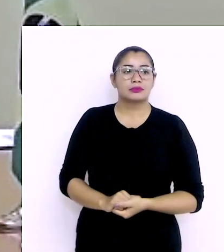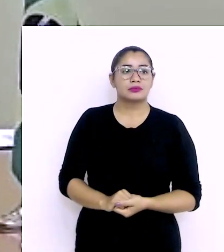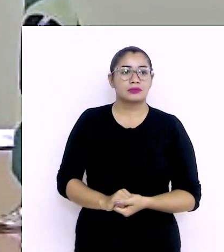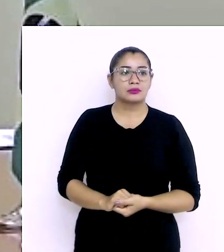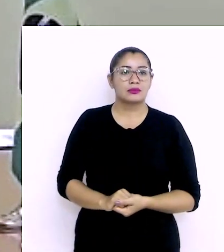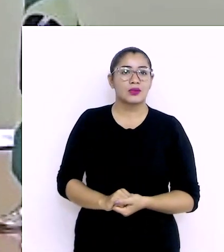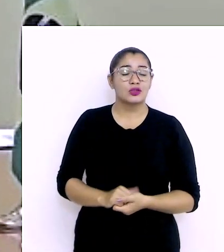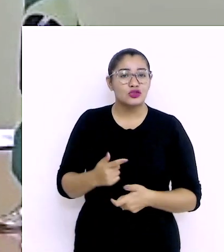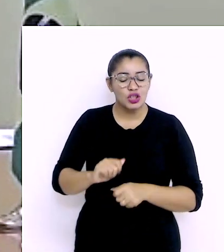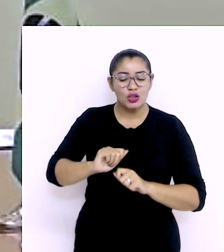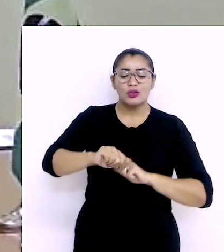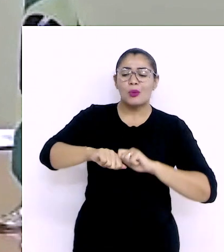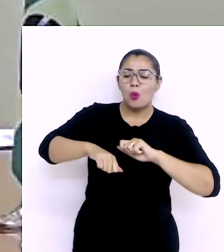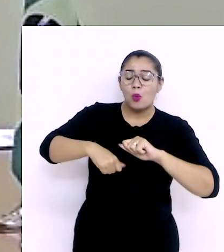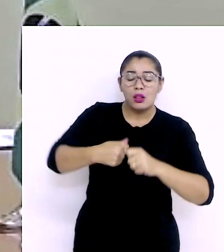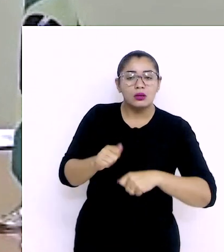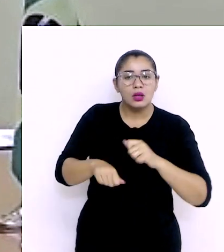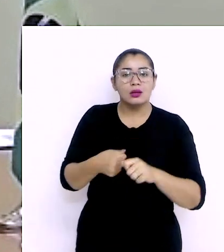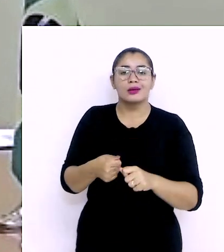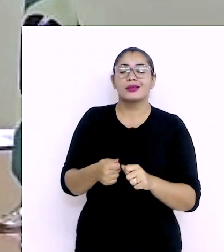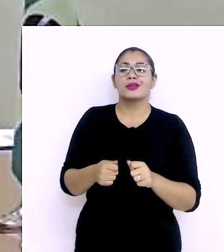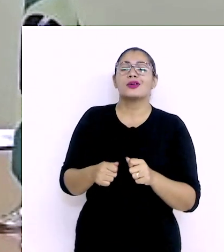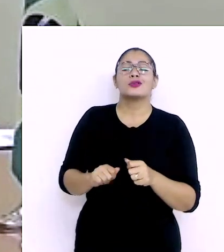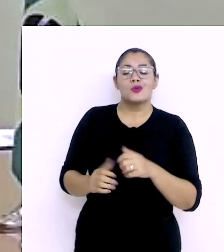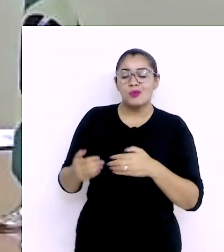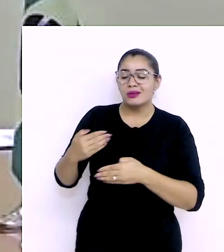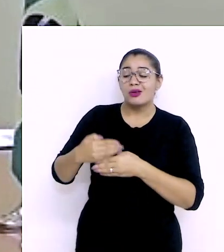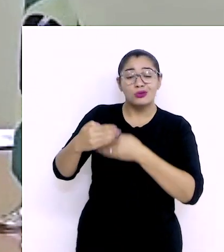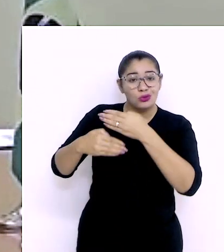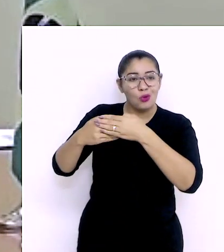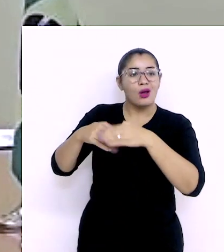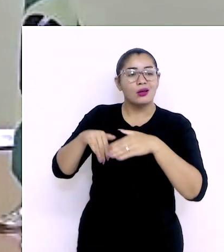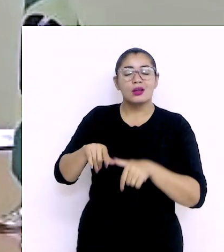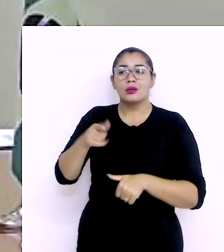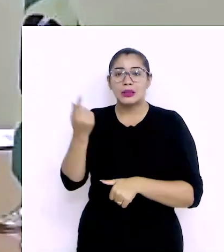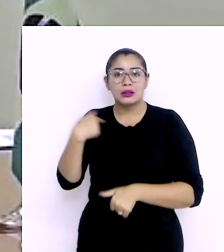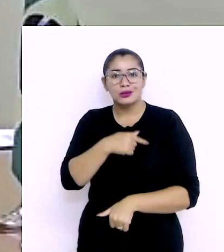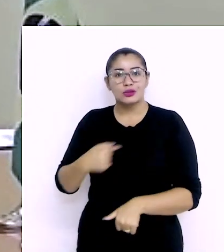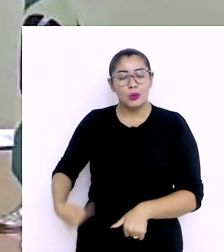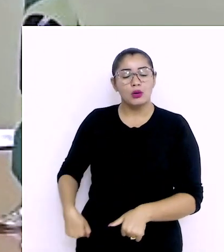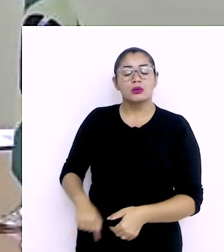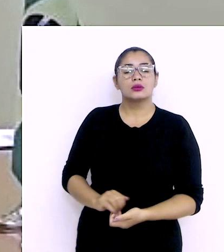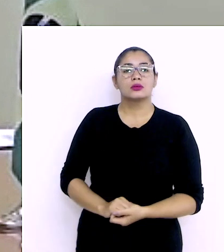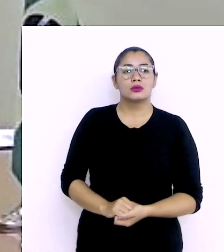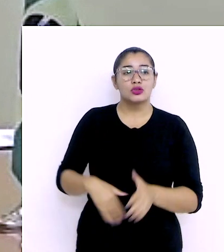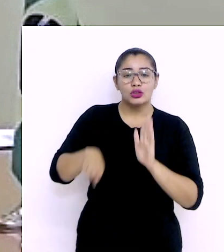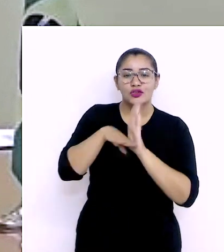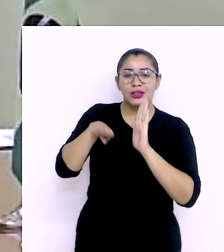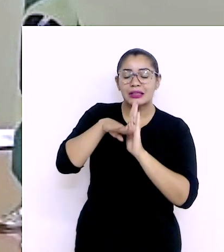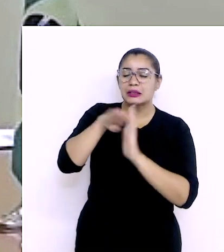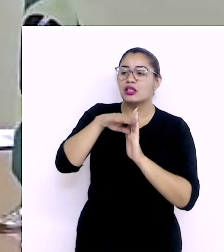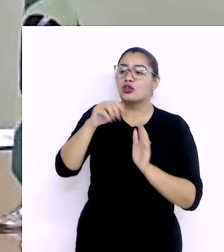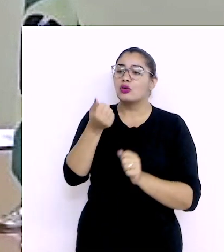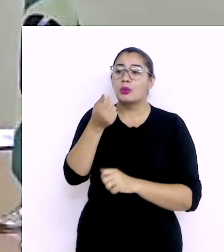de primarização relativa da estrutura produtiva. Por outro lado, a China também exerceu um grande efeito sobre os preços